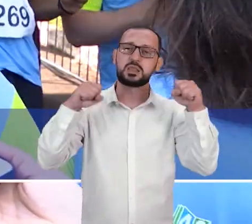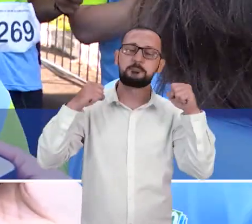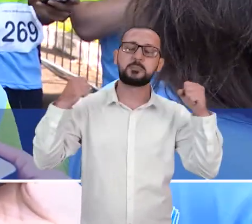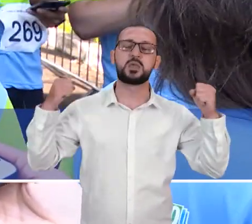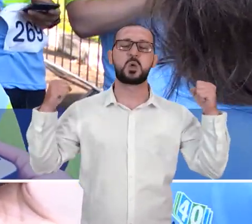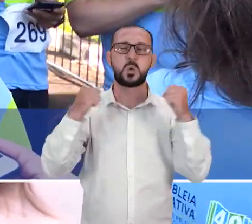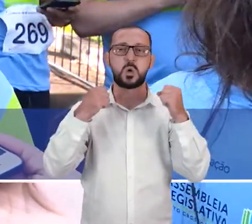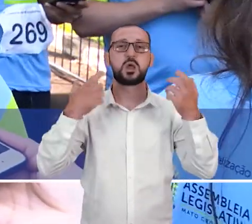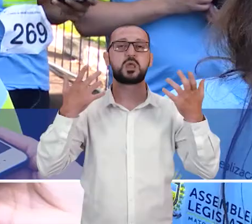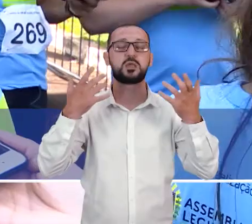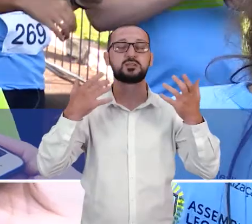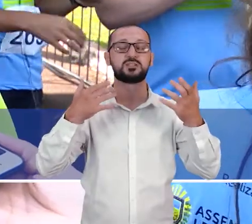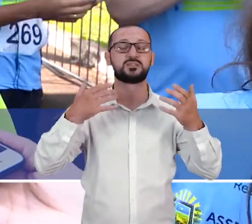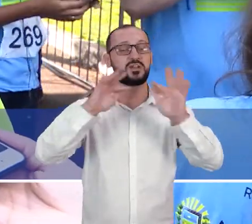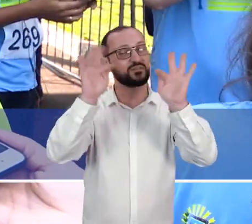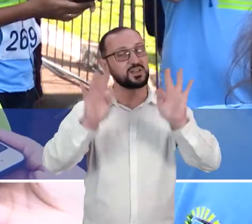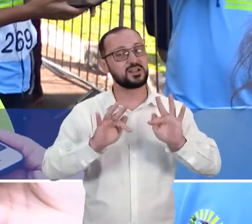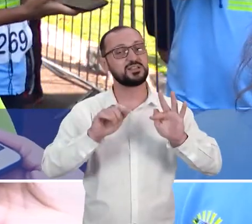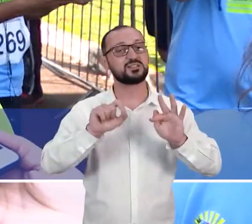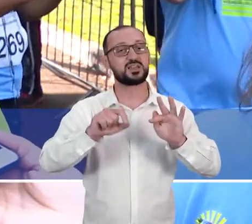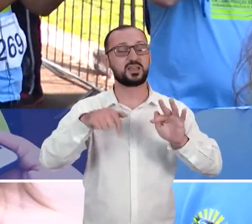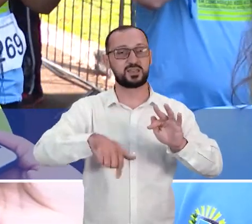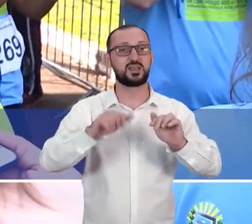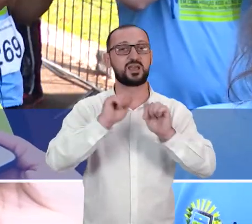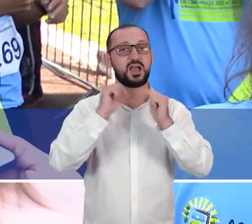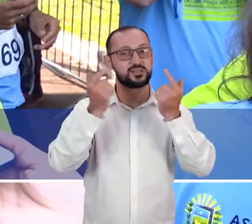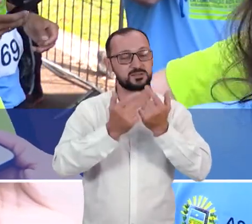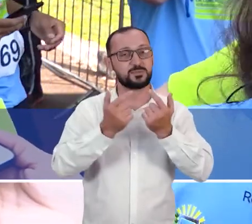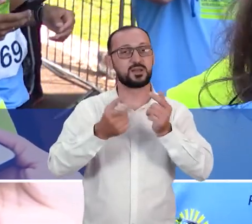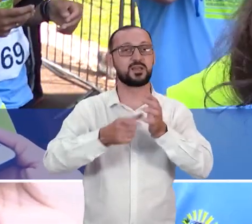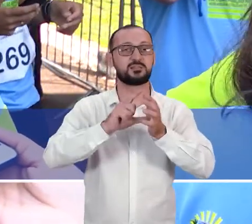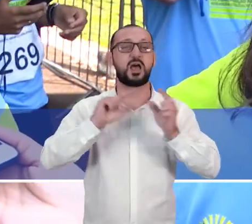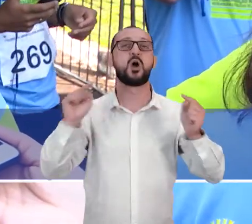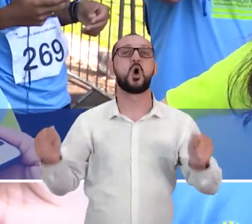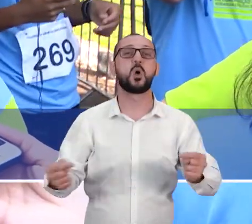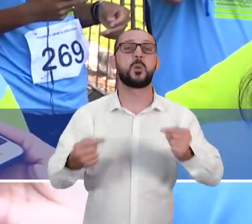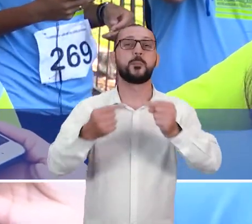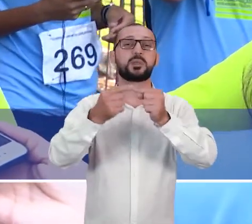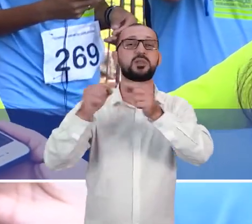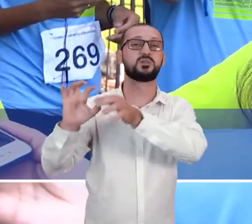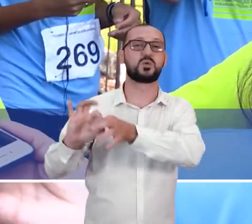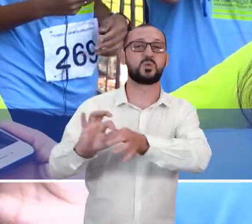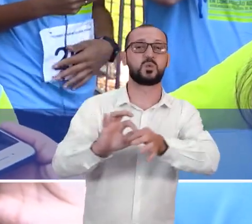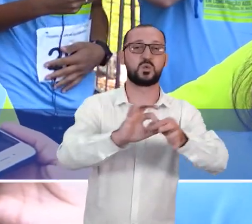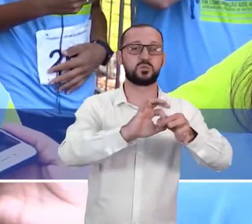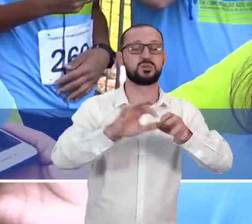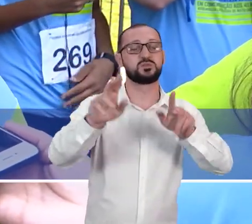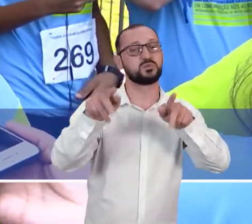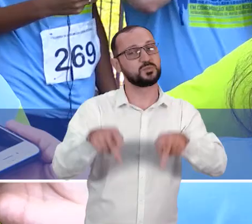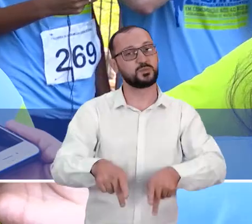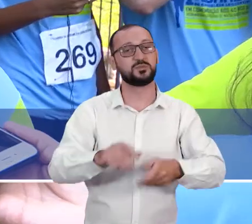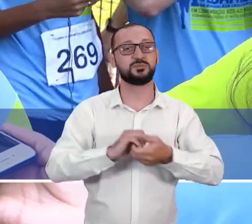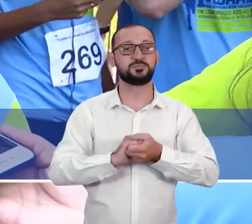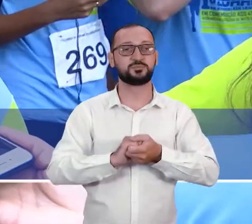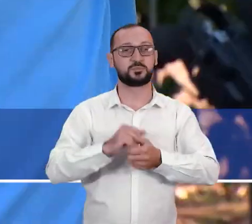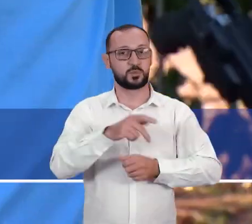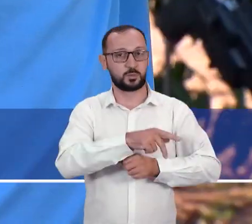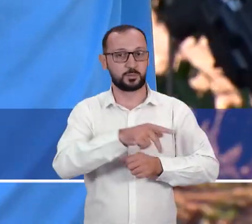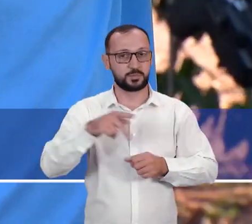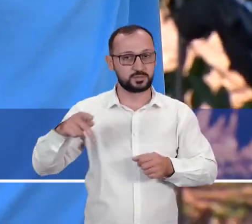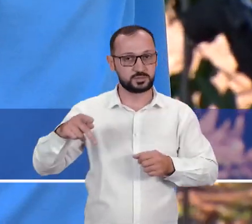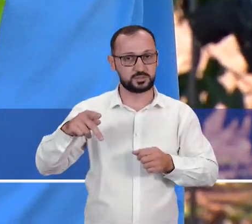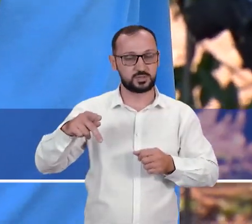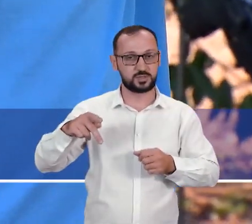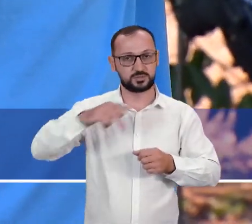de academia e a gente fica feliz de saber que a nossa casa está realmente antenada com os anseios da população.